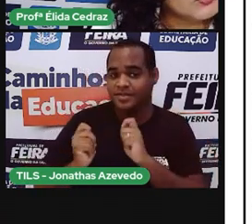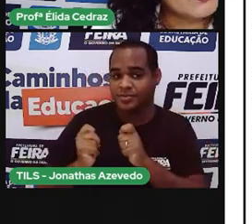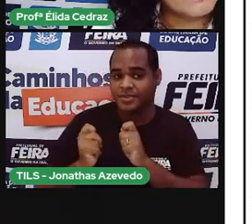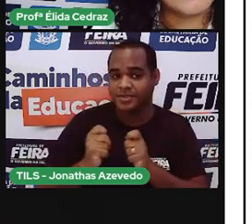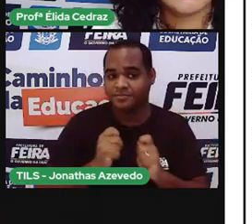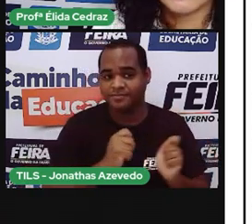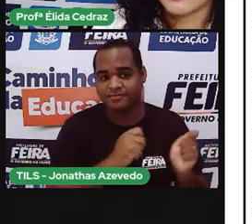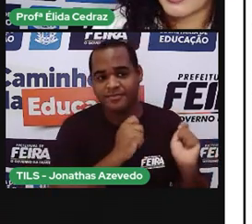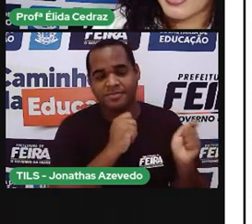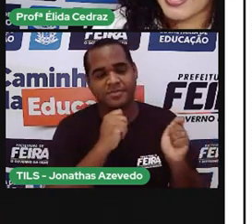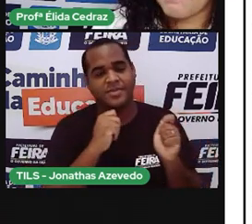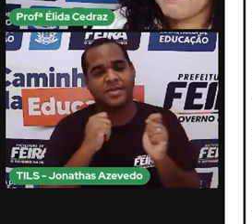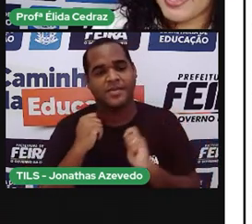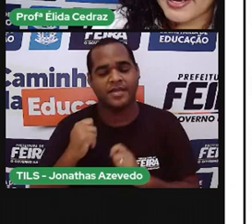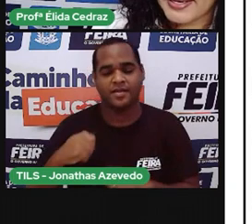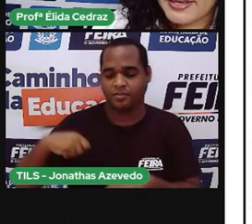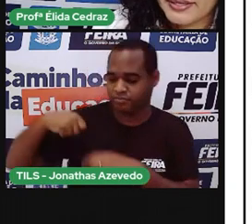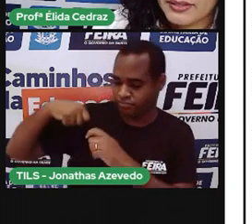tamborzinho,